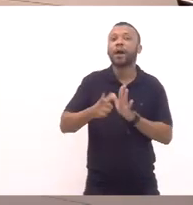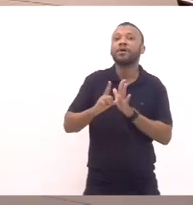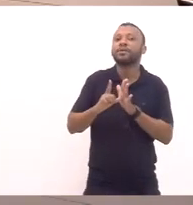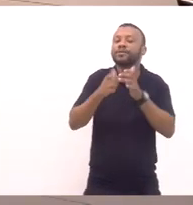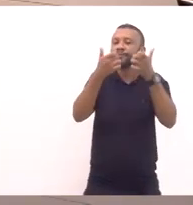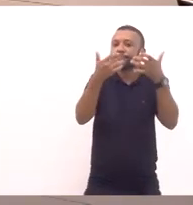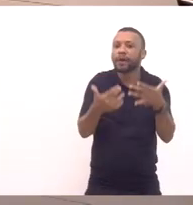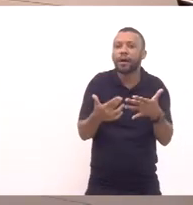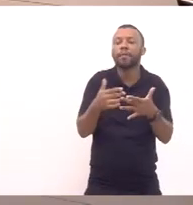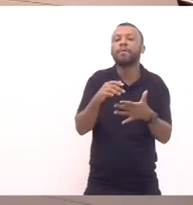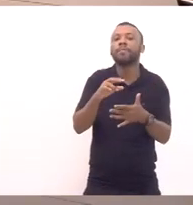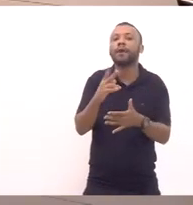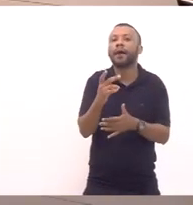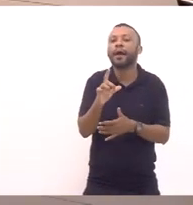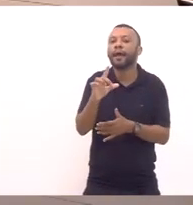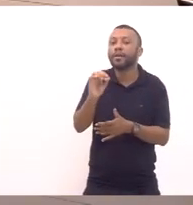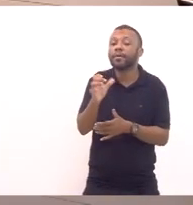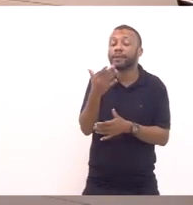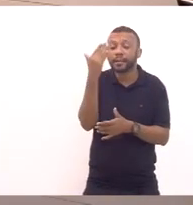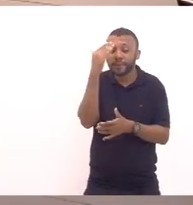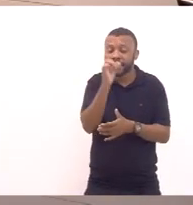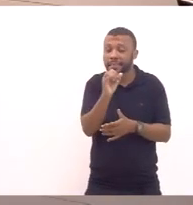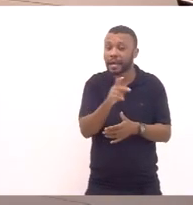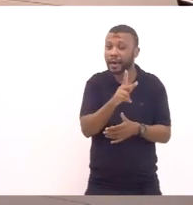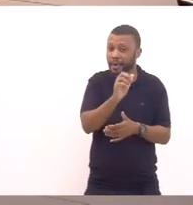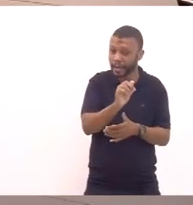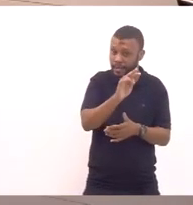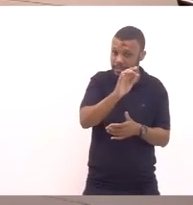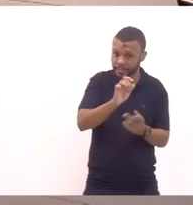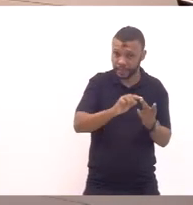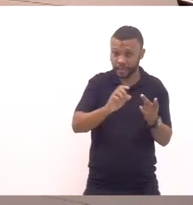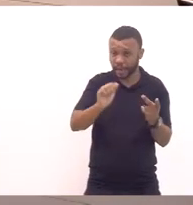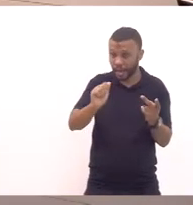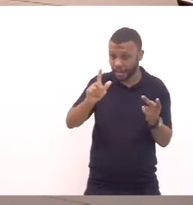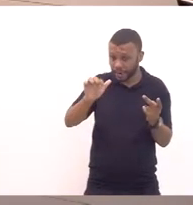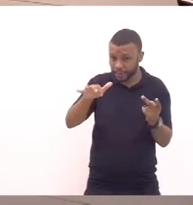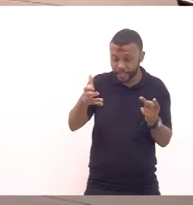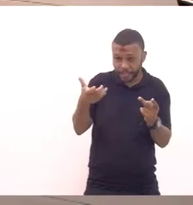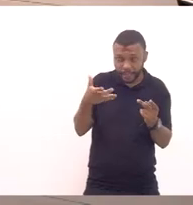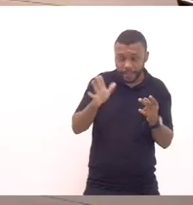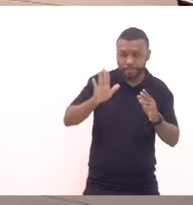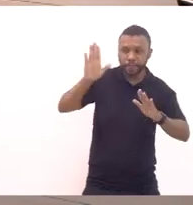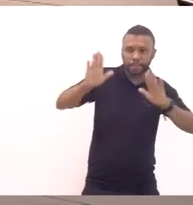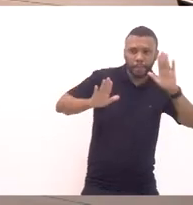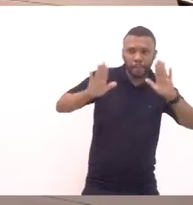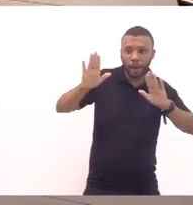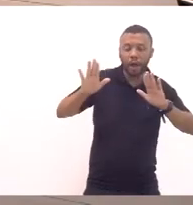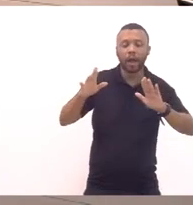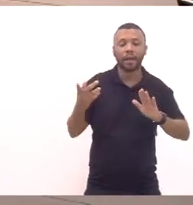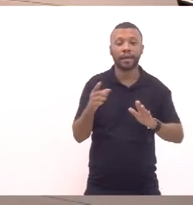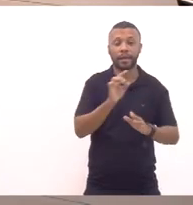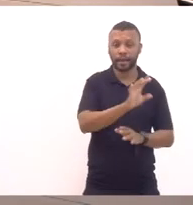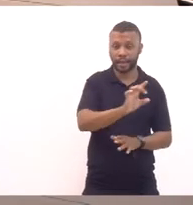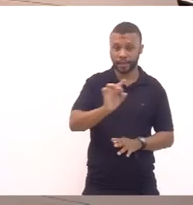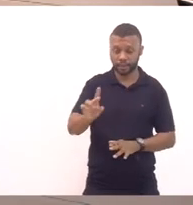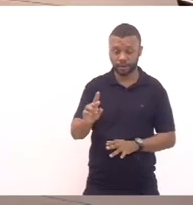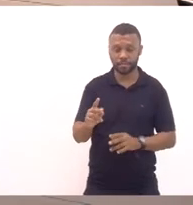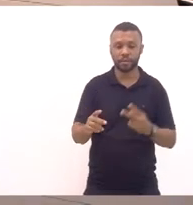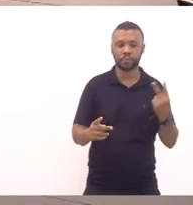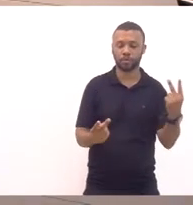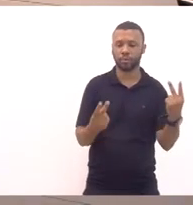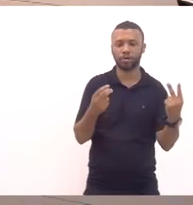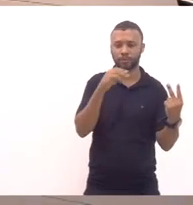se a Cláudia Vieira quer fazer uma intervenção e a Lana. E aí eu daria 2 minutos para cada uma.